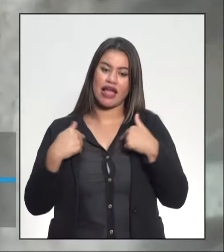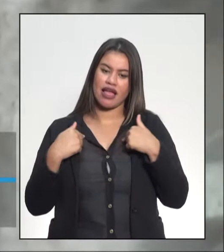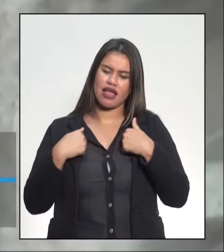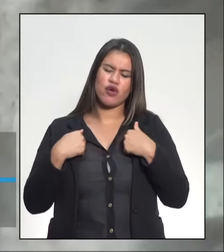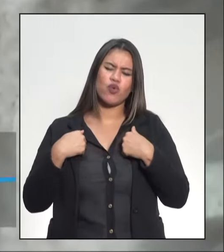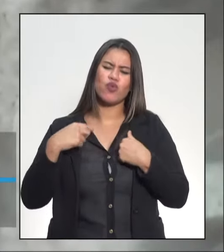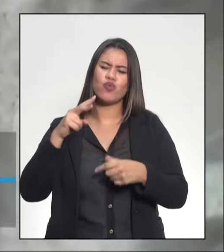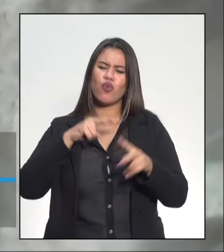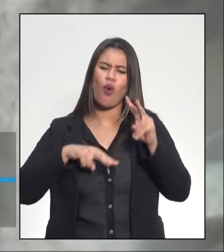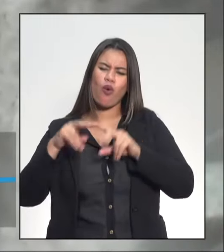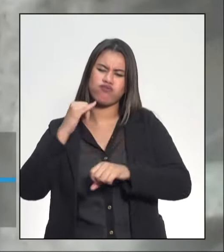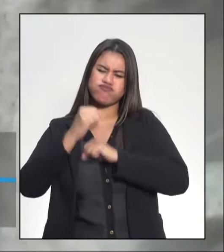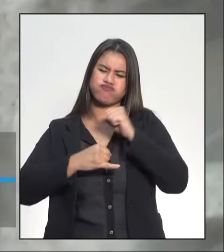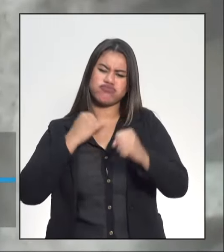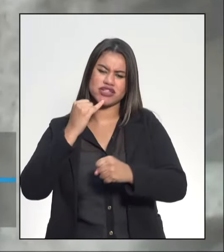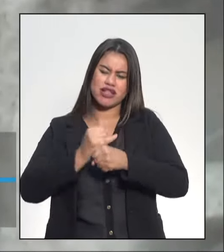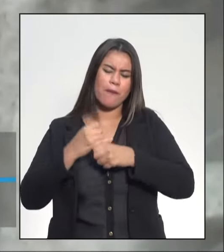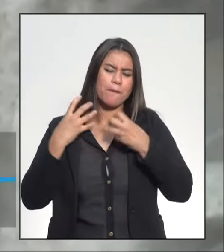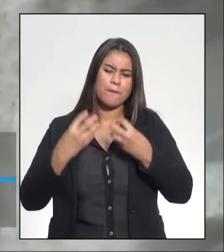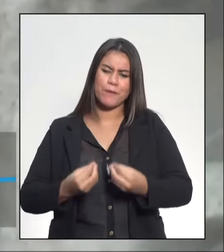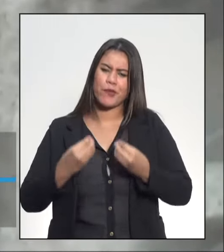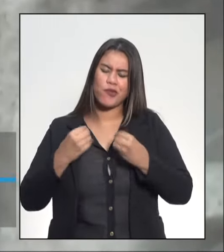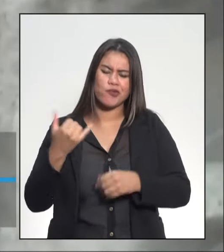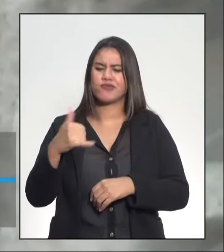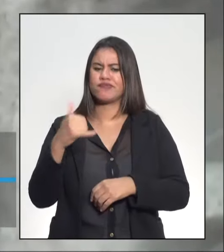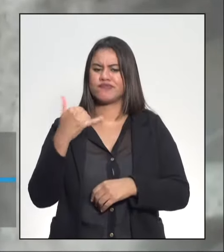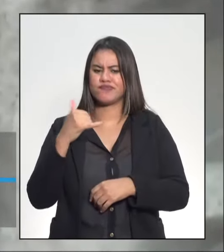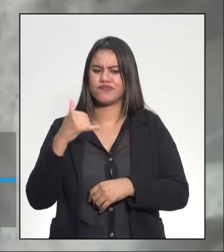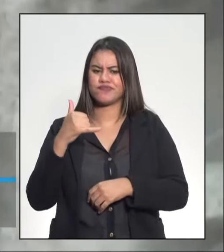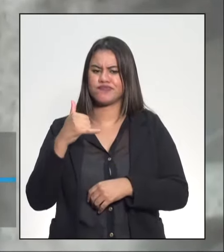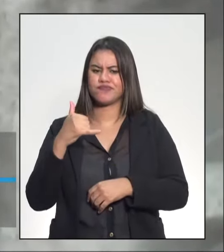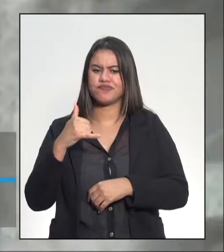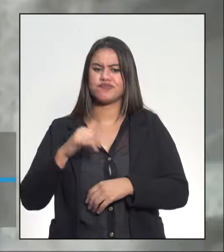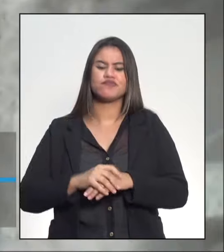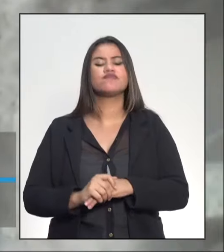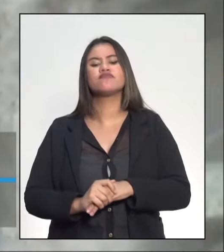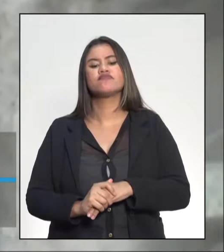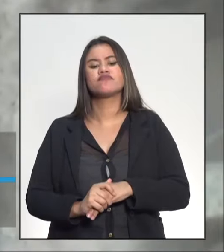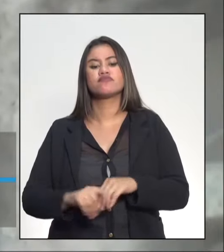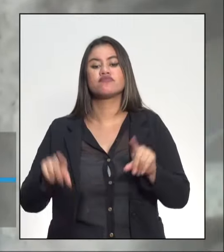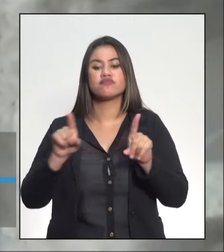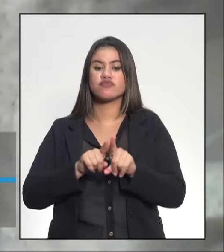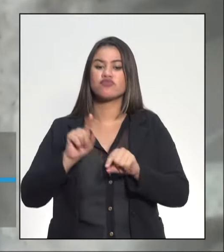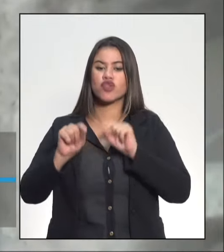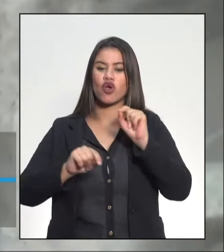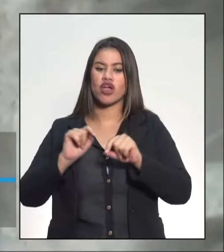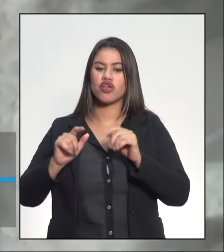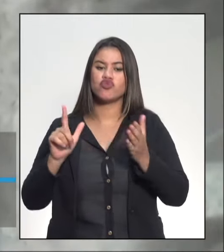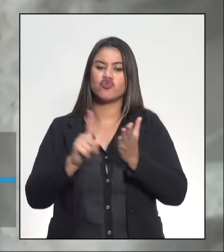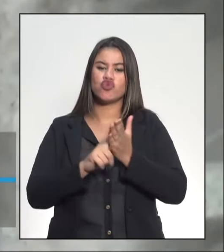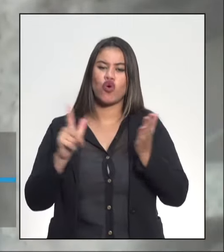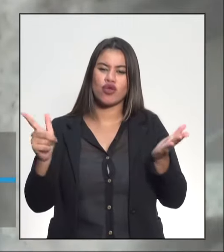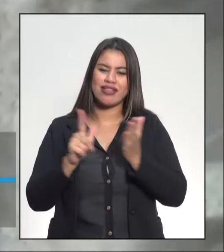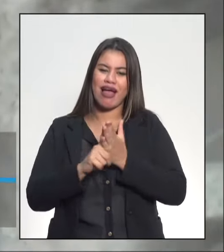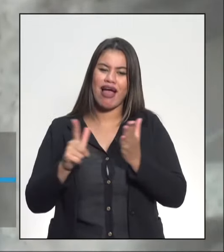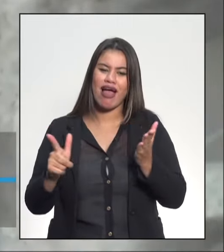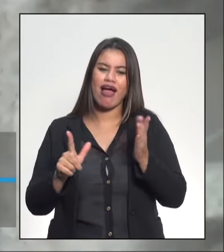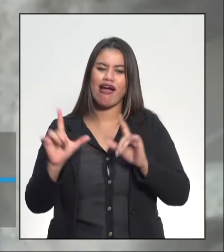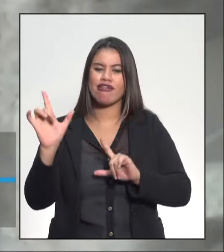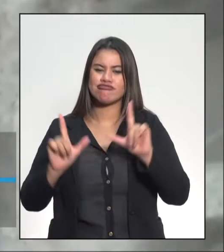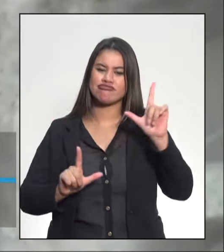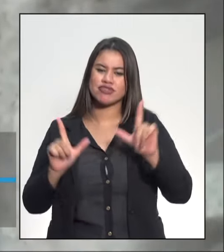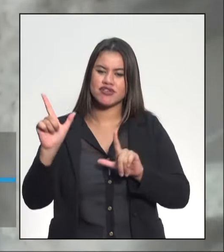olhar muito pela internet, pelo celular, e através de jornais, assim, televisão, através